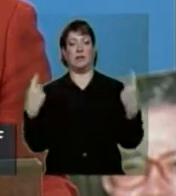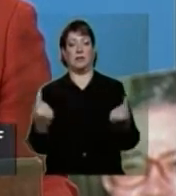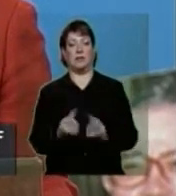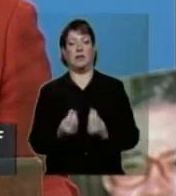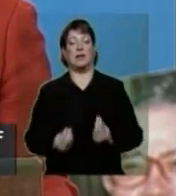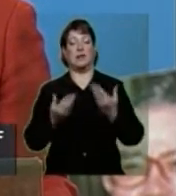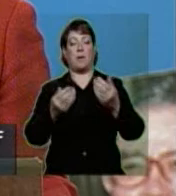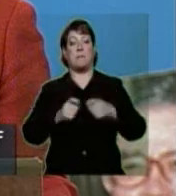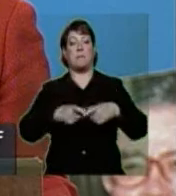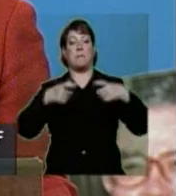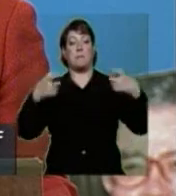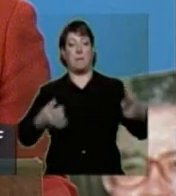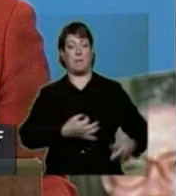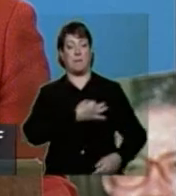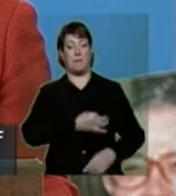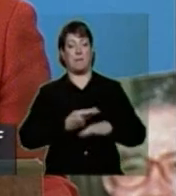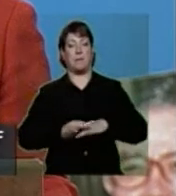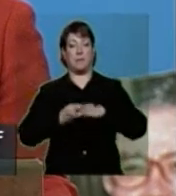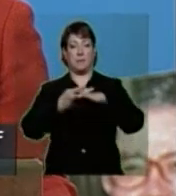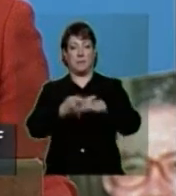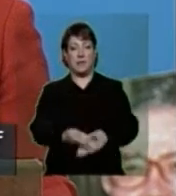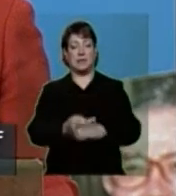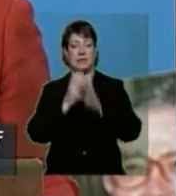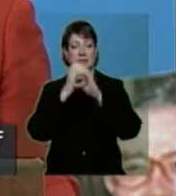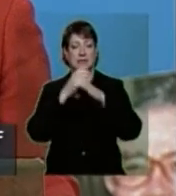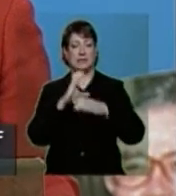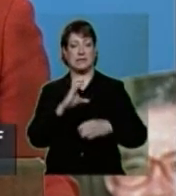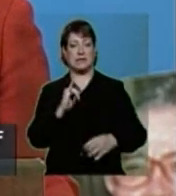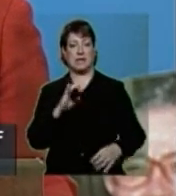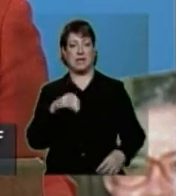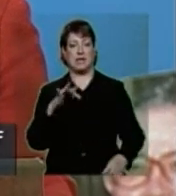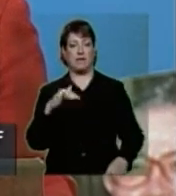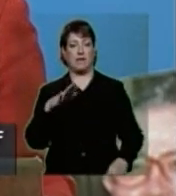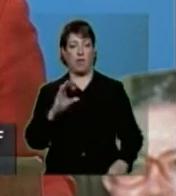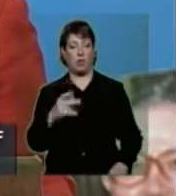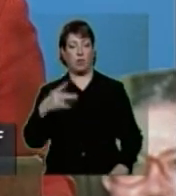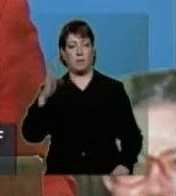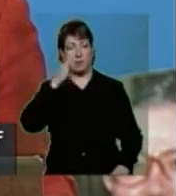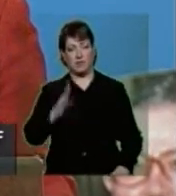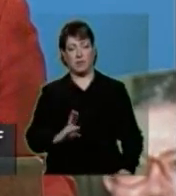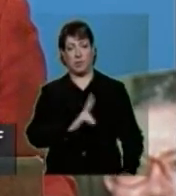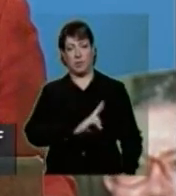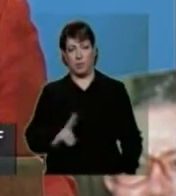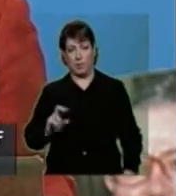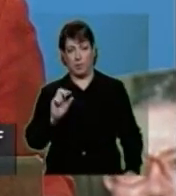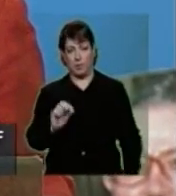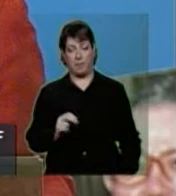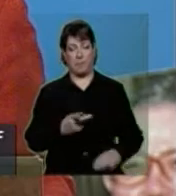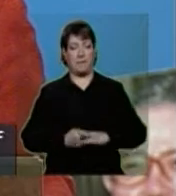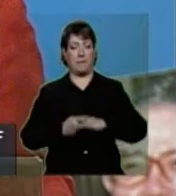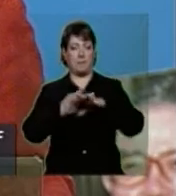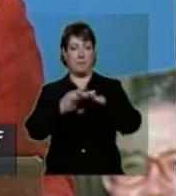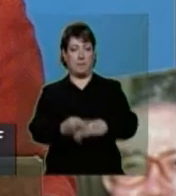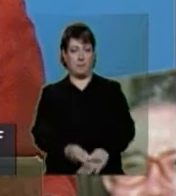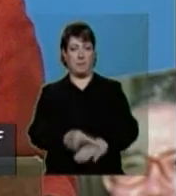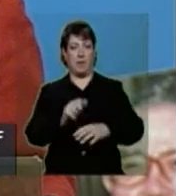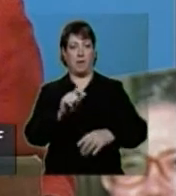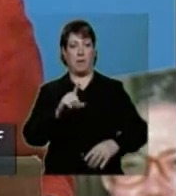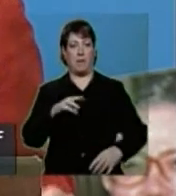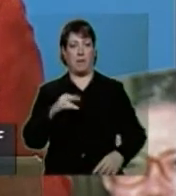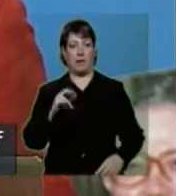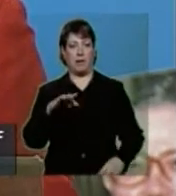mais importante prêmio científico do Brasil, o Prêmio Almirante Álvaro Alberto para Ciência e Tecnologia,